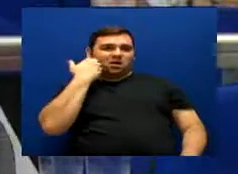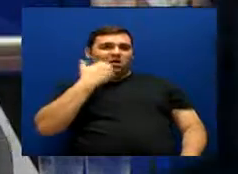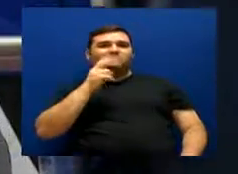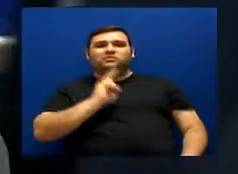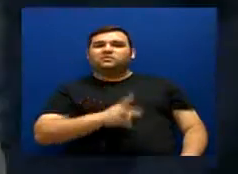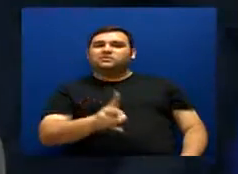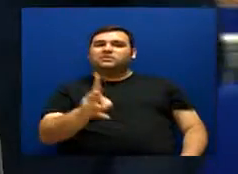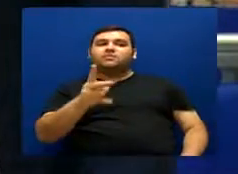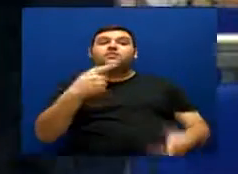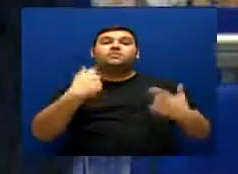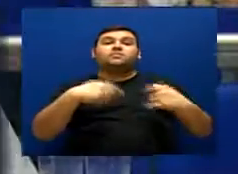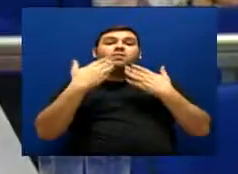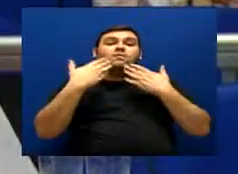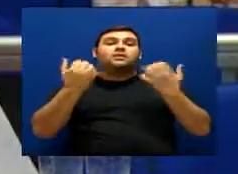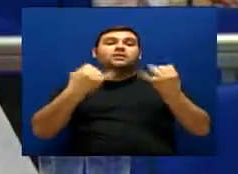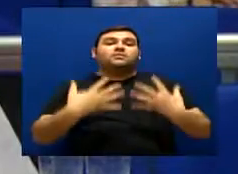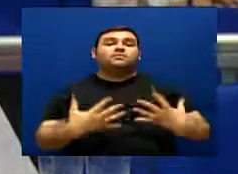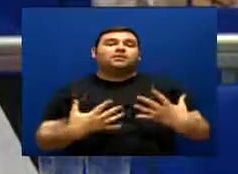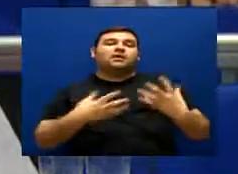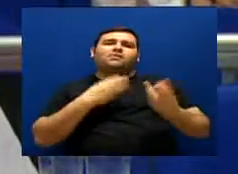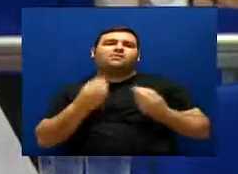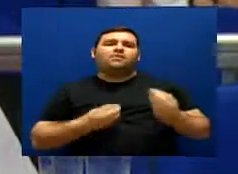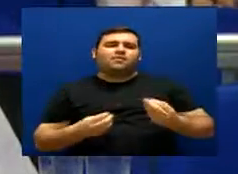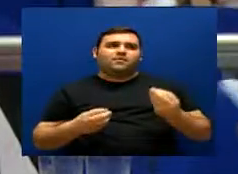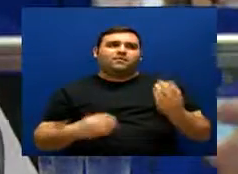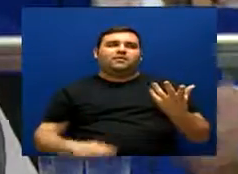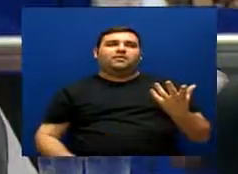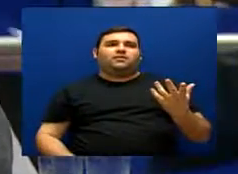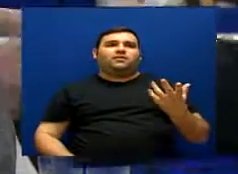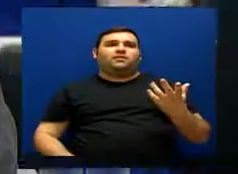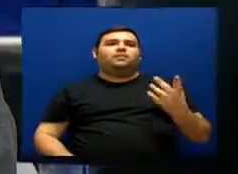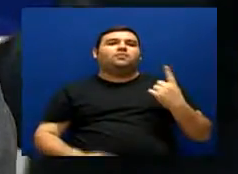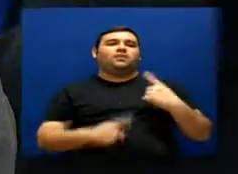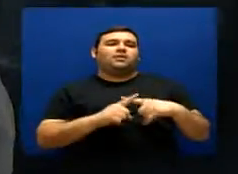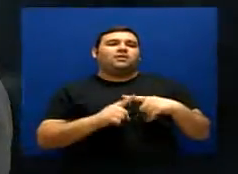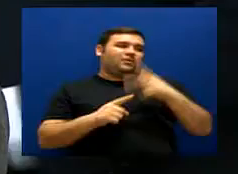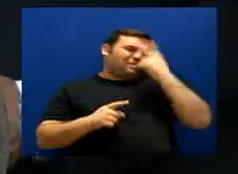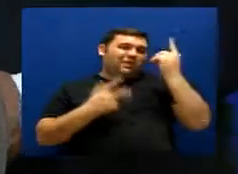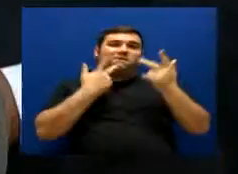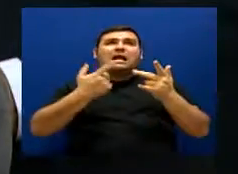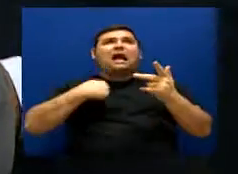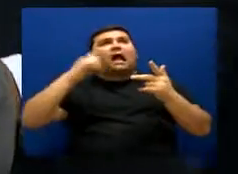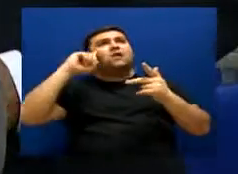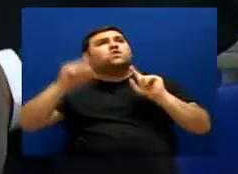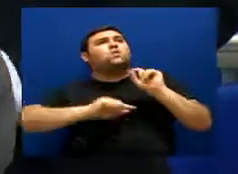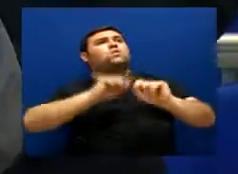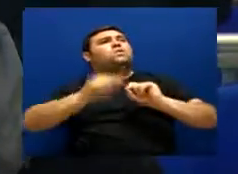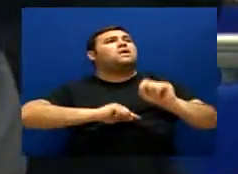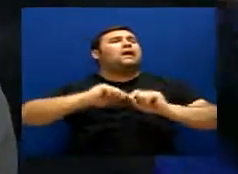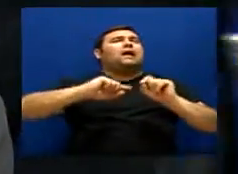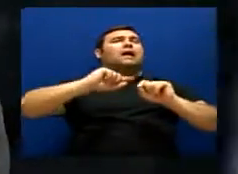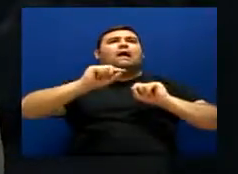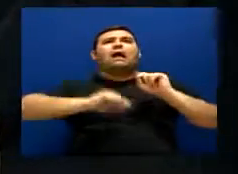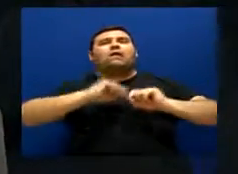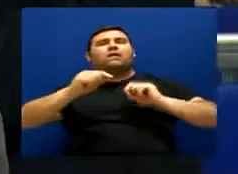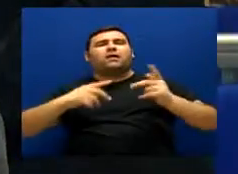fosse apresentado exemplos, Perfeito. Alguns exemplos, para que ninguém diga, eu não entendo o